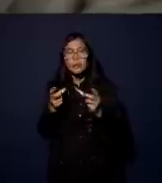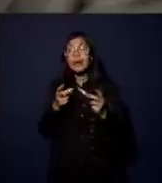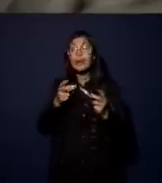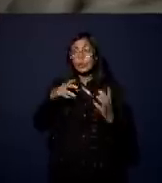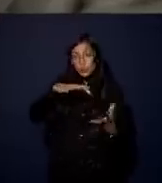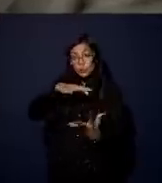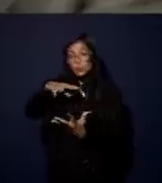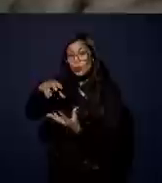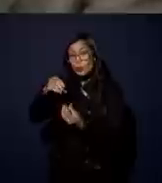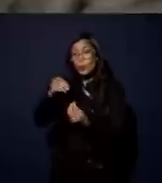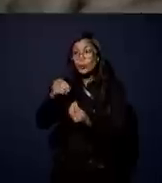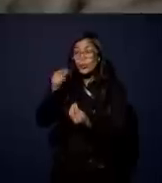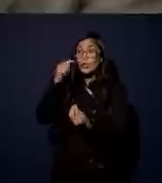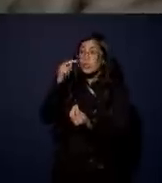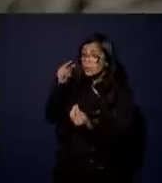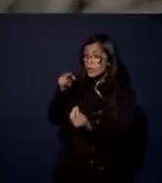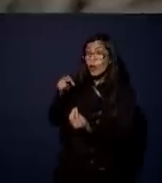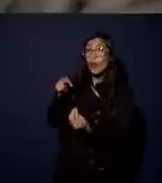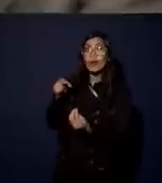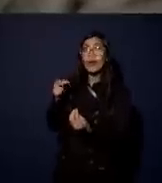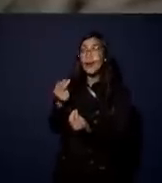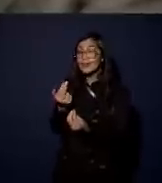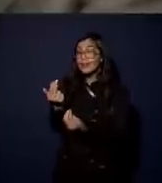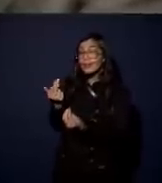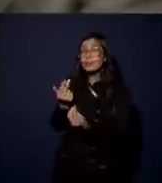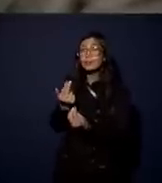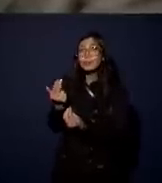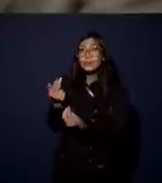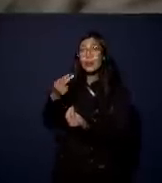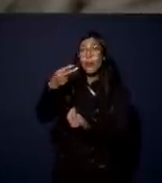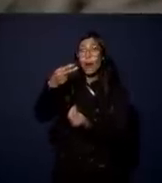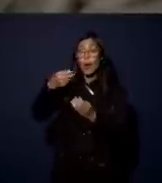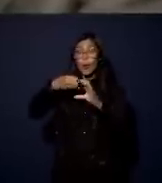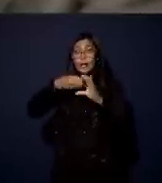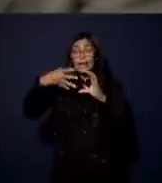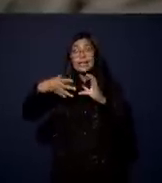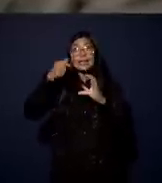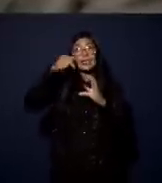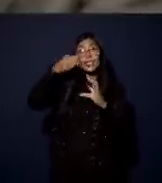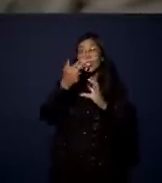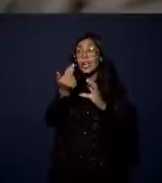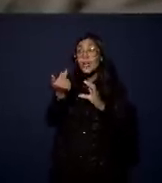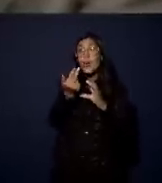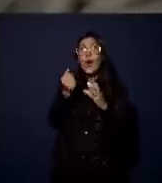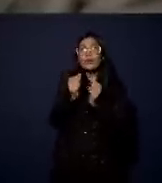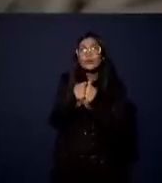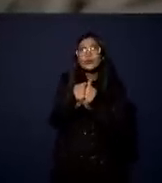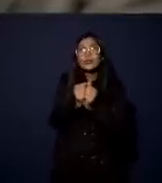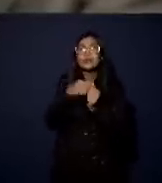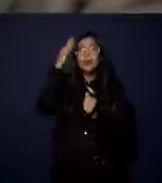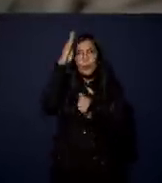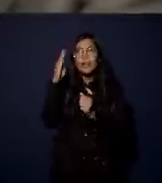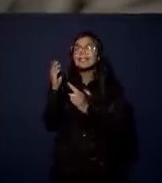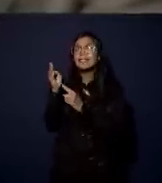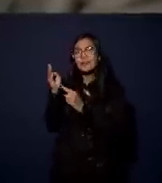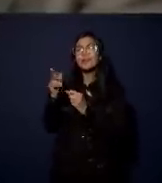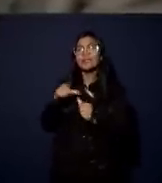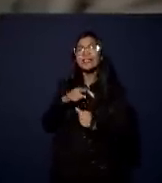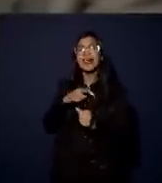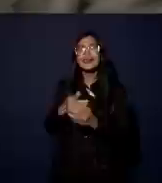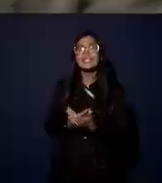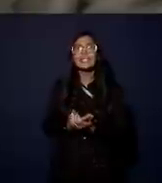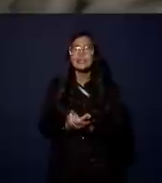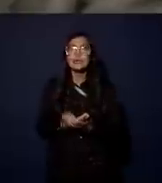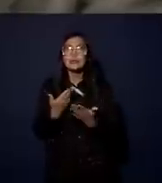mundo que você pode dizer que tem essas duas características juntas né ao mesmo tempo então